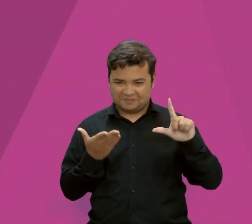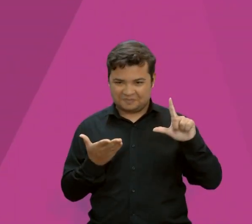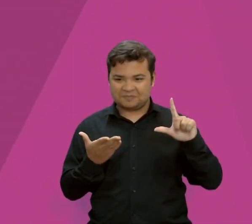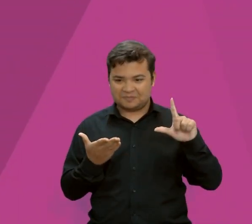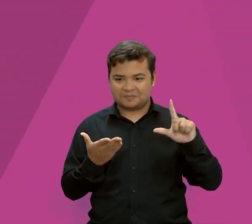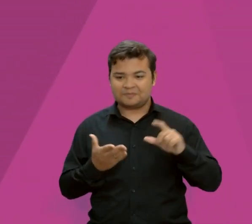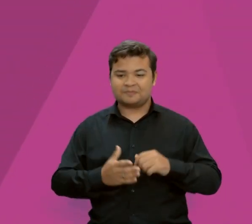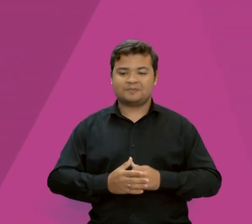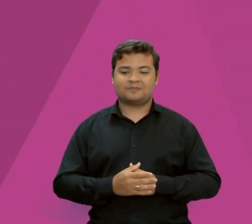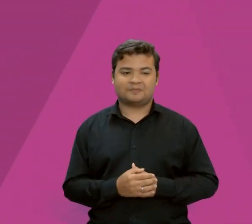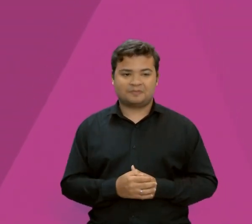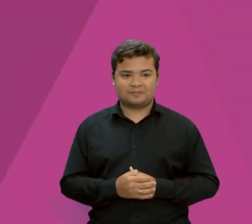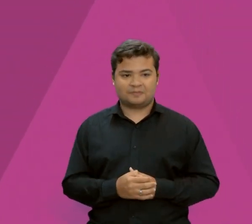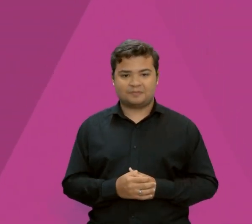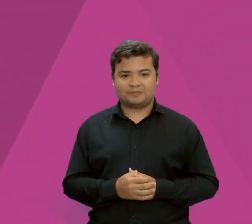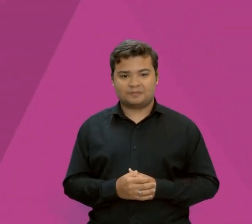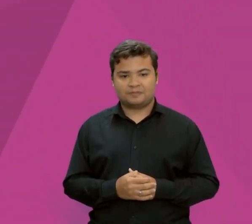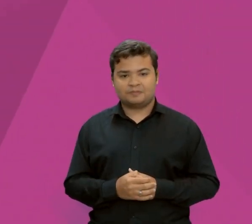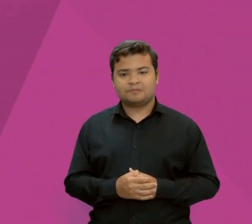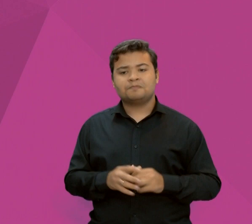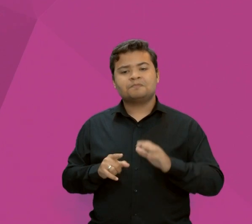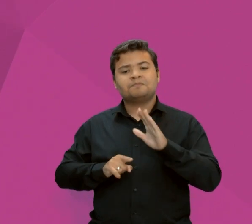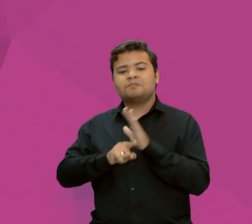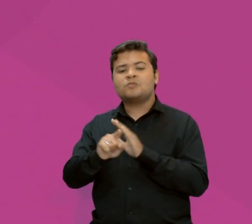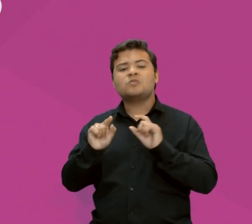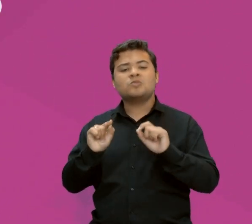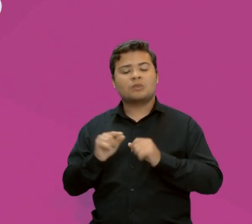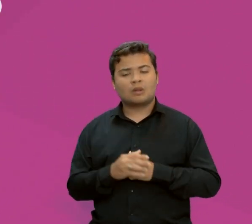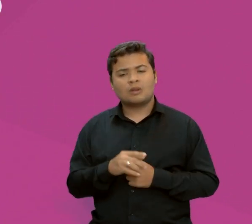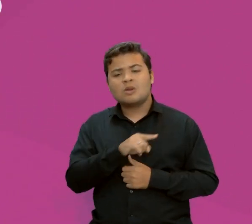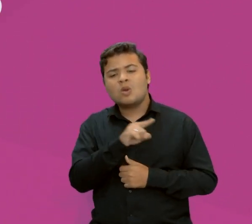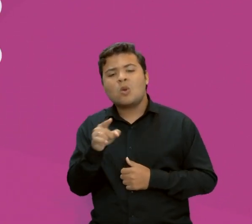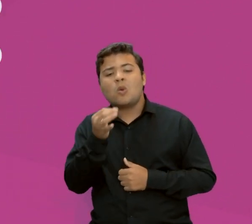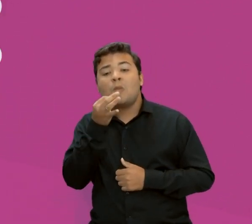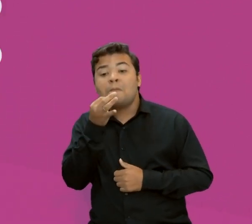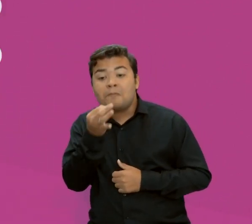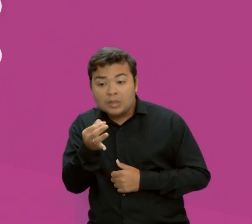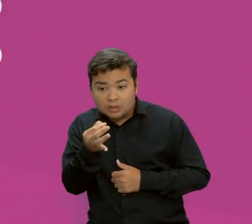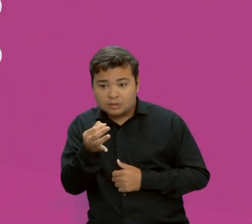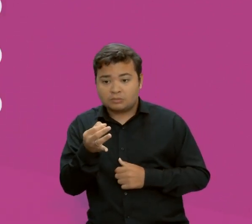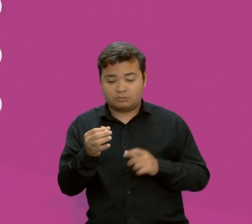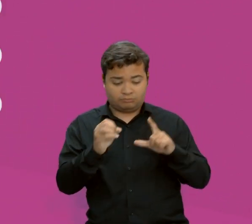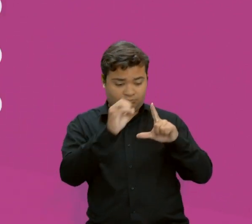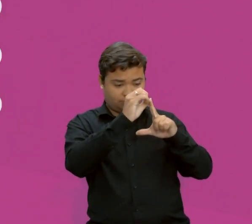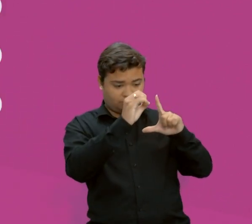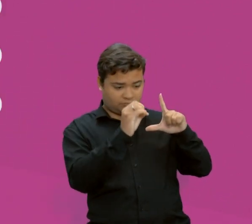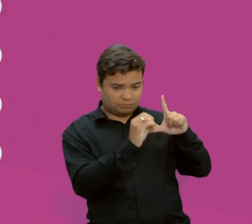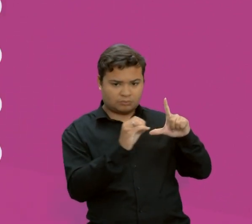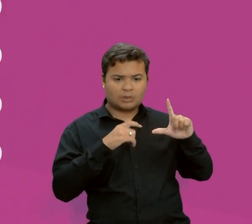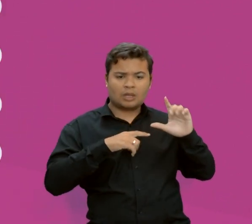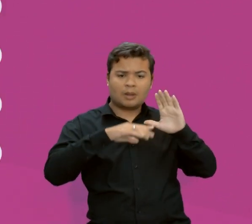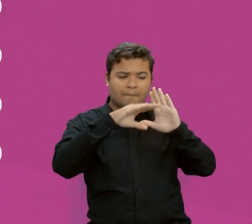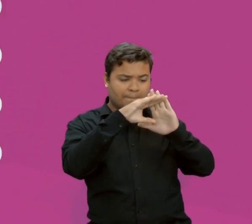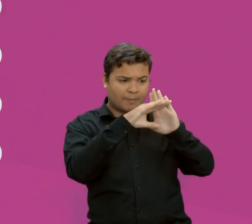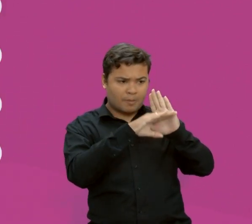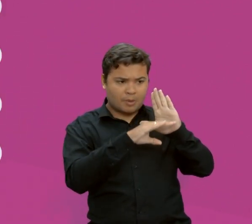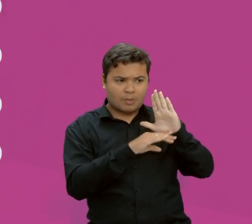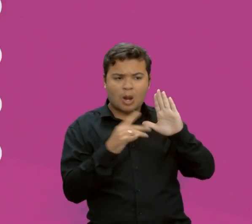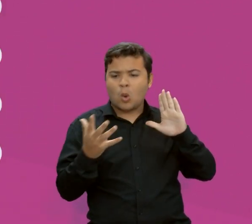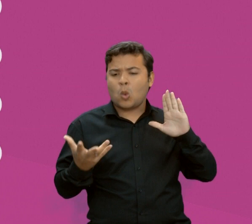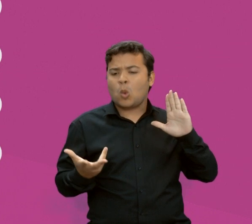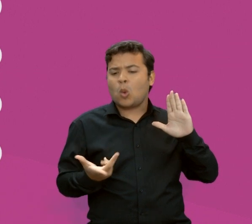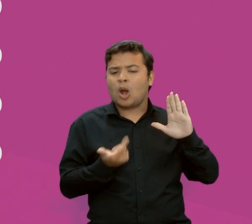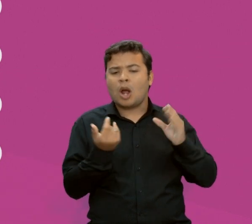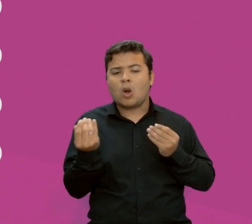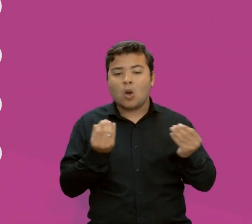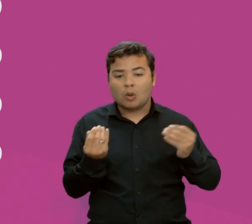respondendo então essas perguntas. Perguntamos assim, ó, qual é a sua opinião sobre a qualidade da programação da TV UFG?